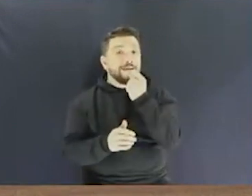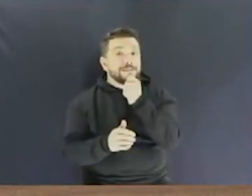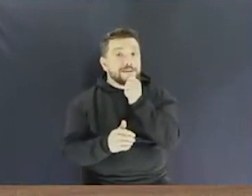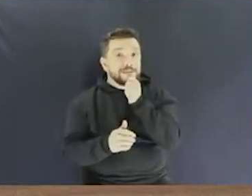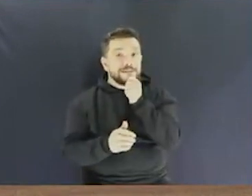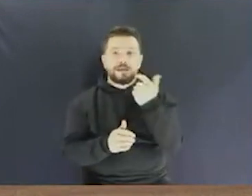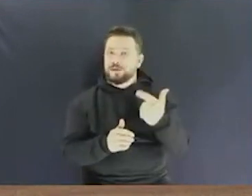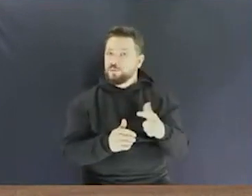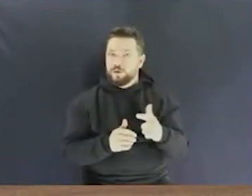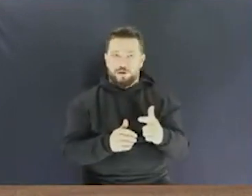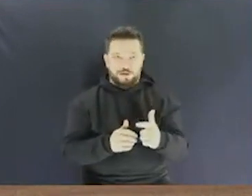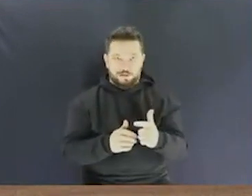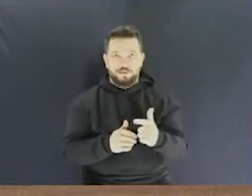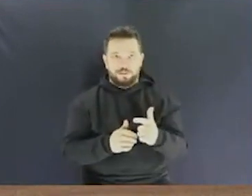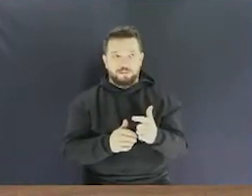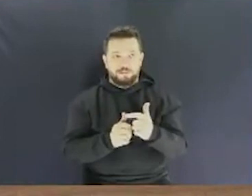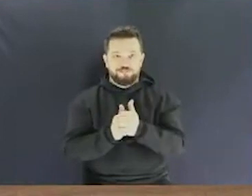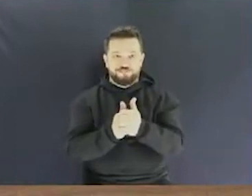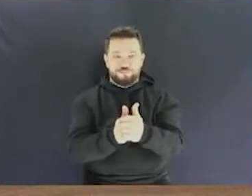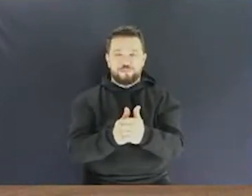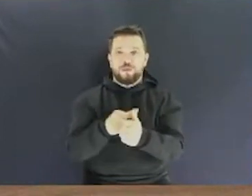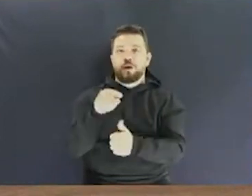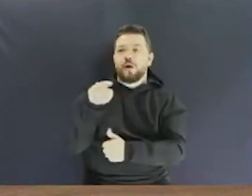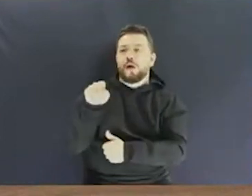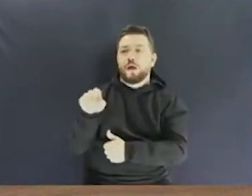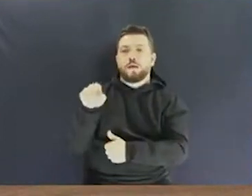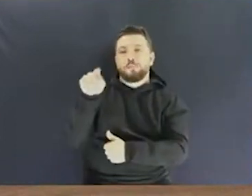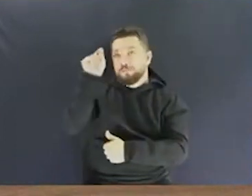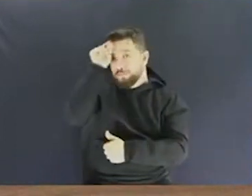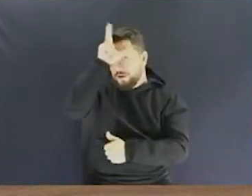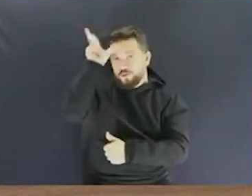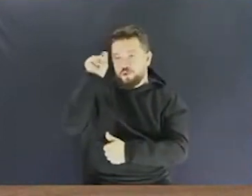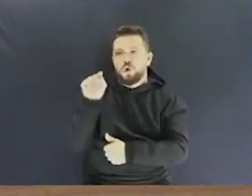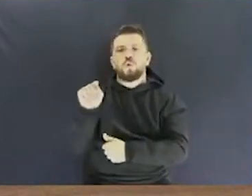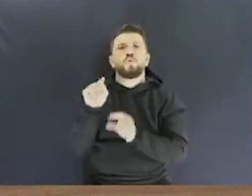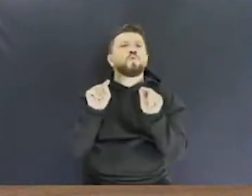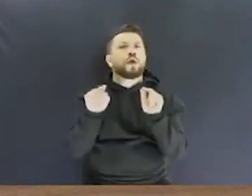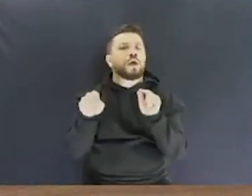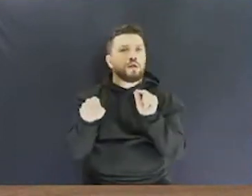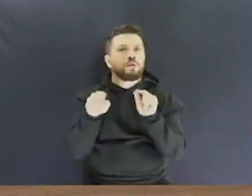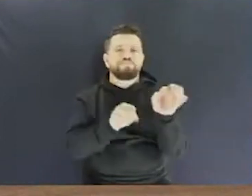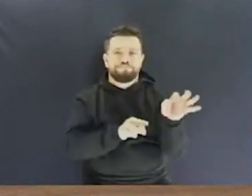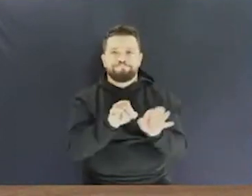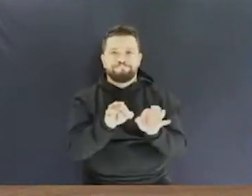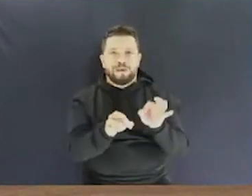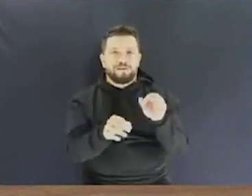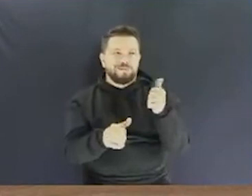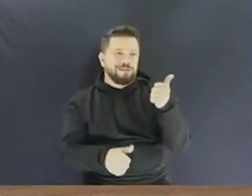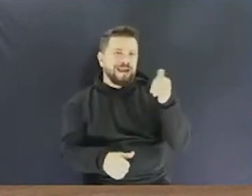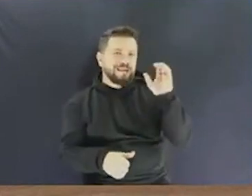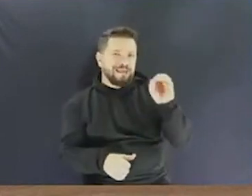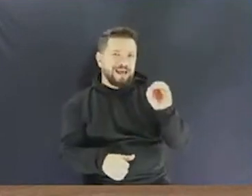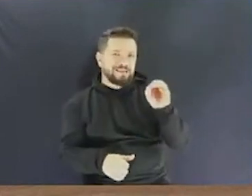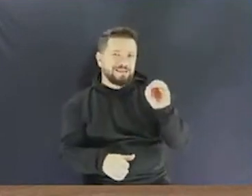acontecer, e o que a prefeitura está pensando nisso. Porque, realmente, a pessoa que junta papel, vender 10 centavos o quilo, ela junta 100, 150